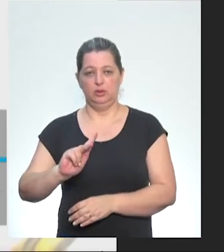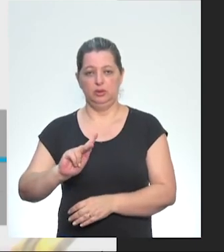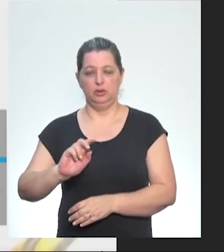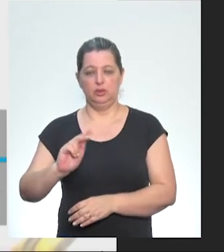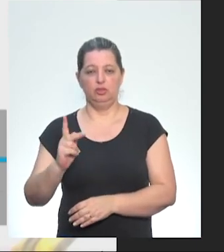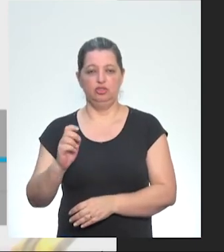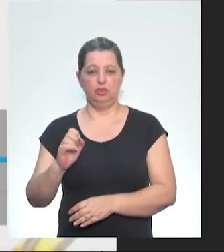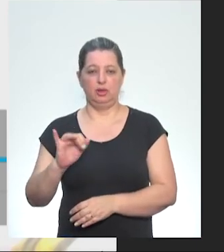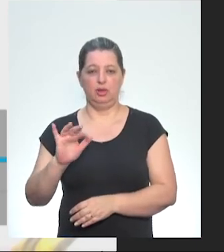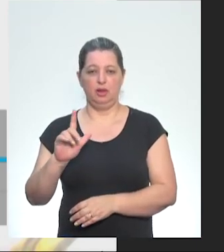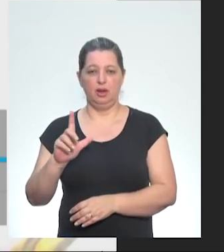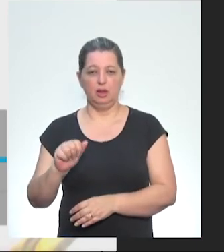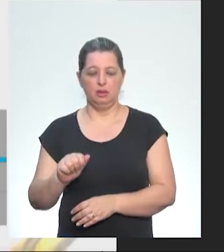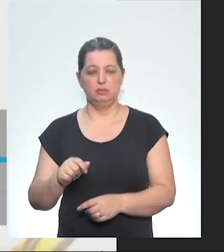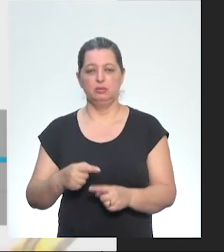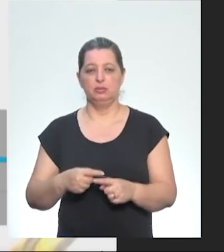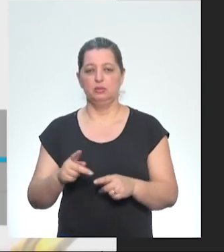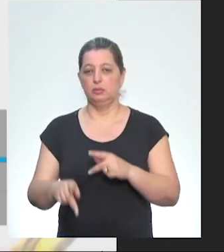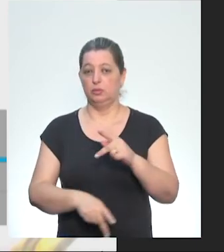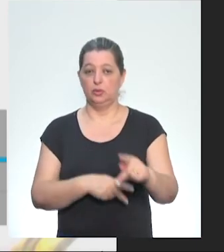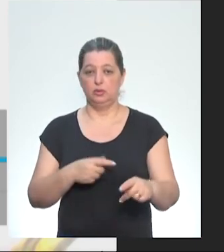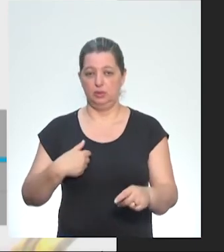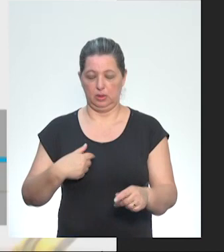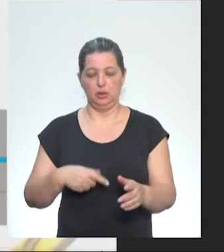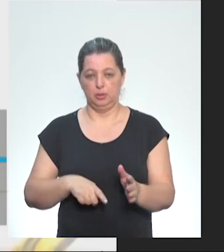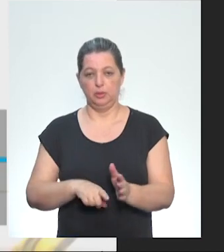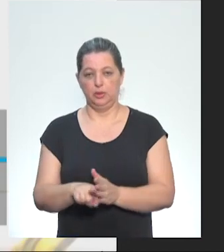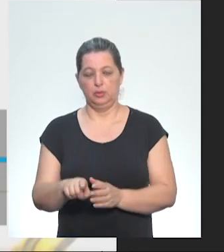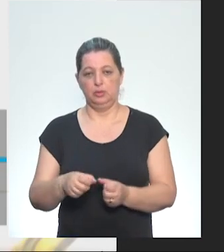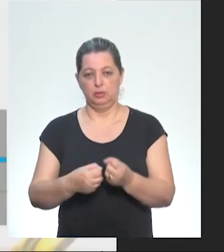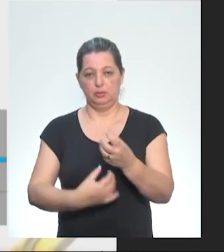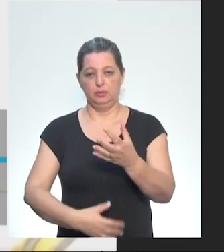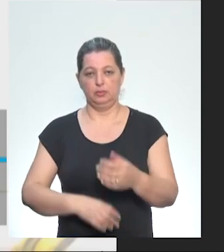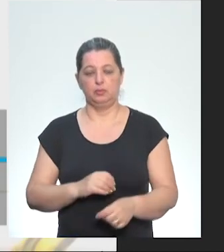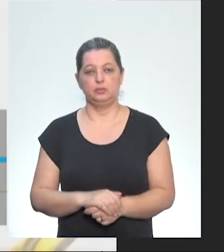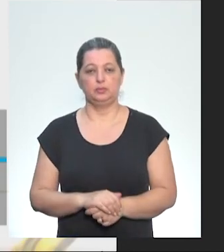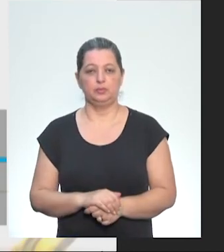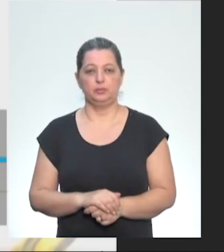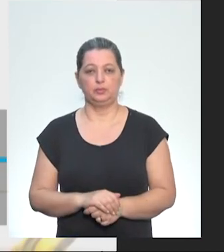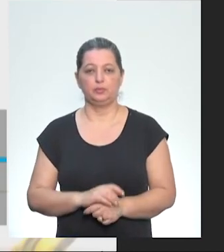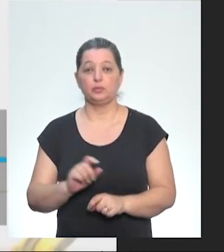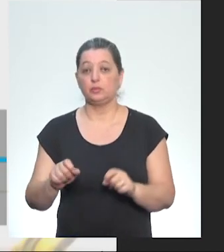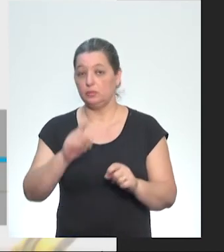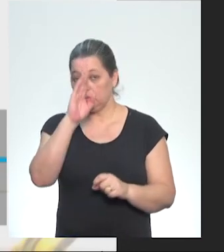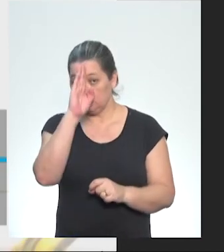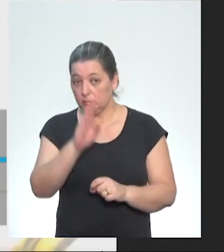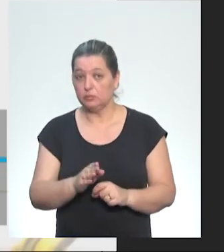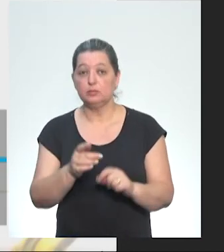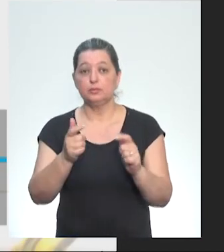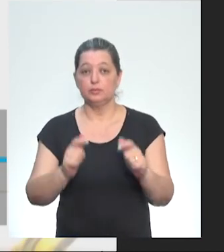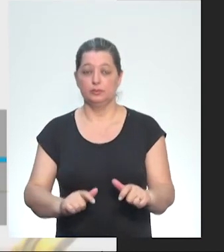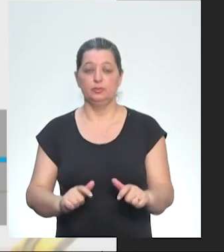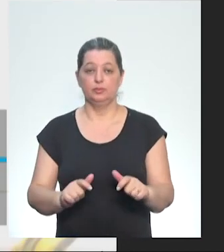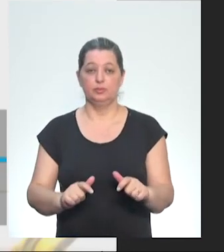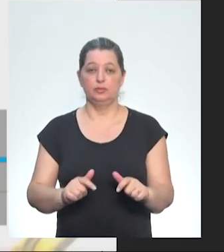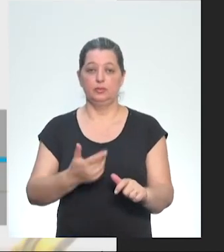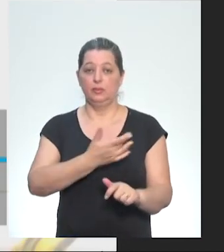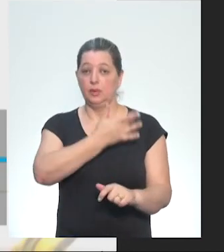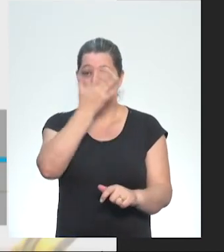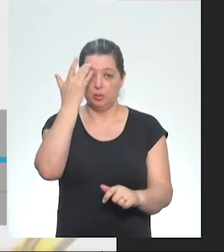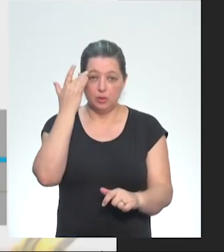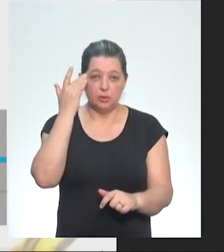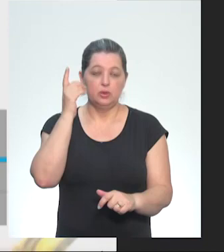sobre a questão dos povos, né? Tem uma pergunta falando qual é o principal local que a pessoa consegue achar